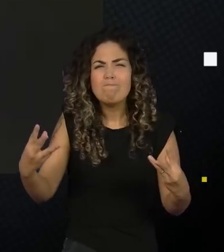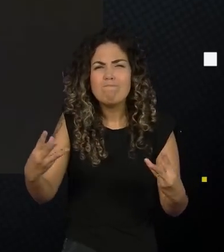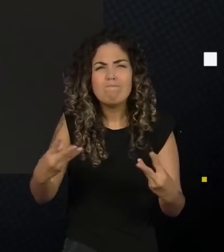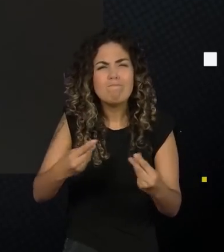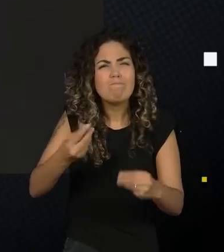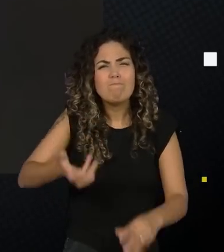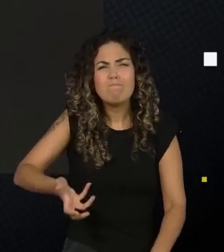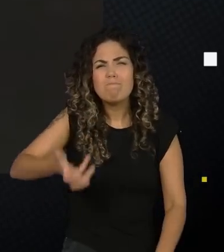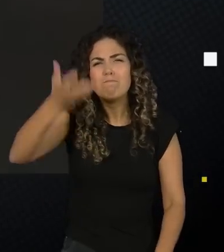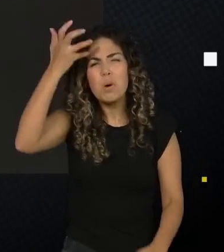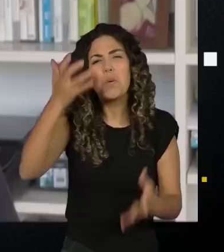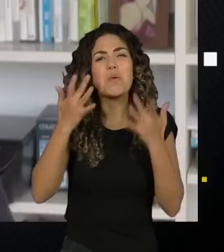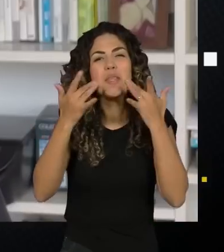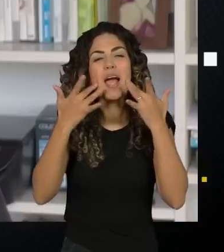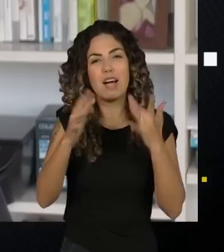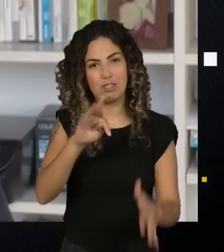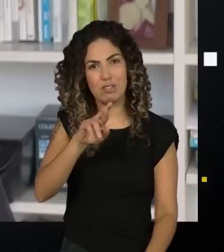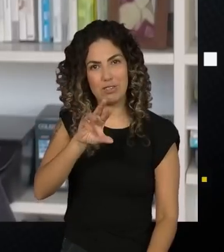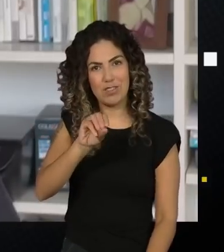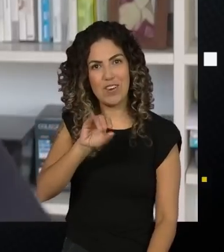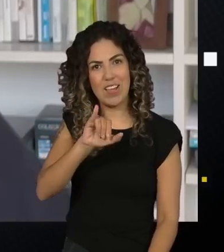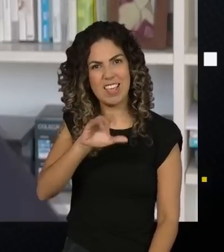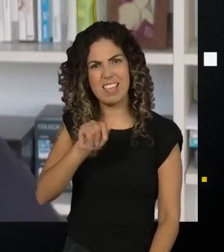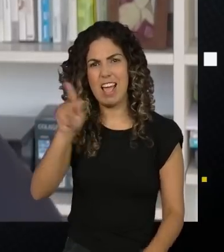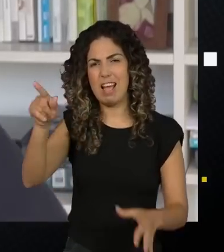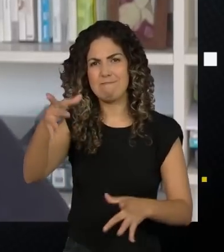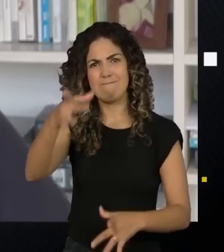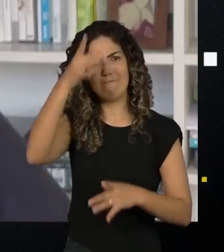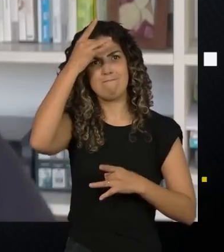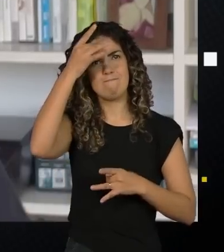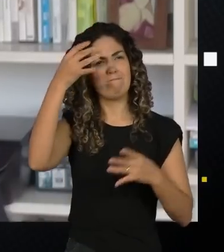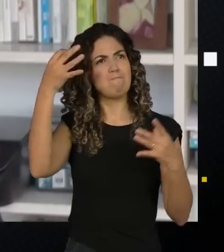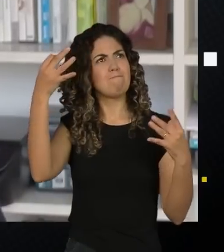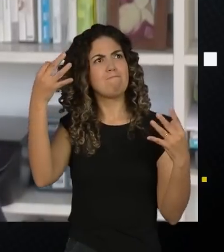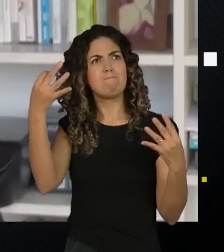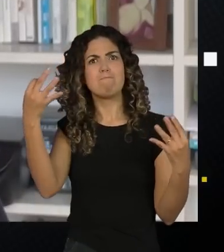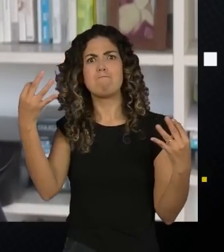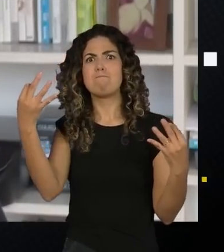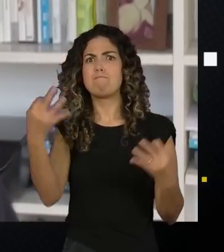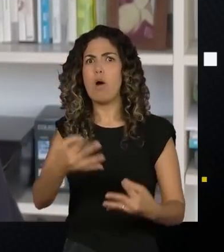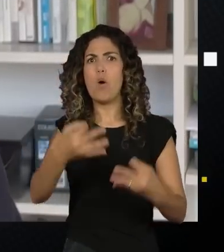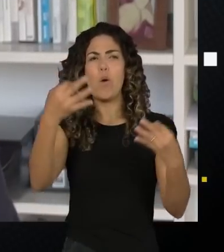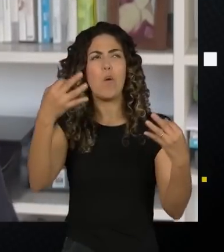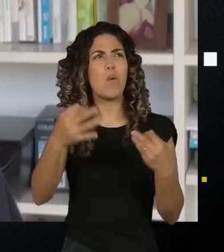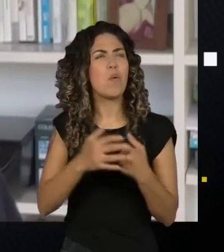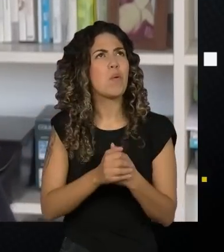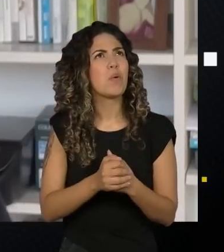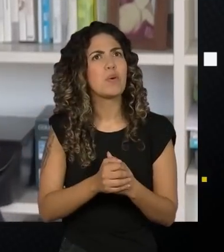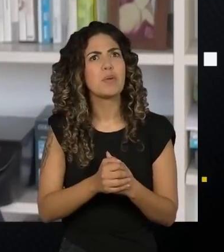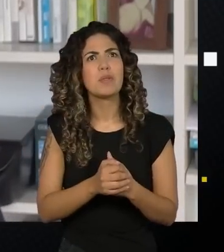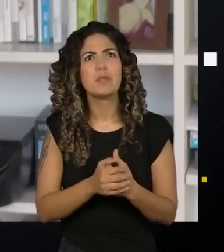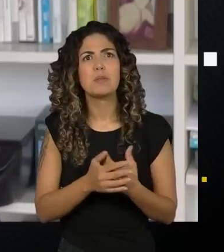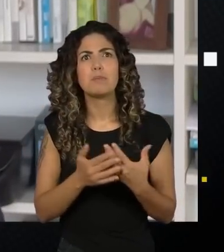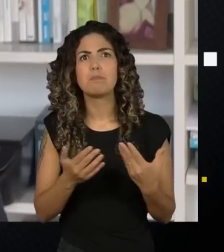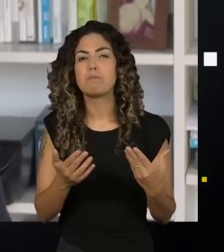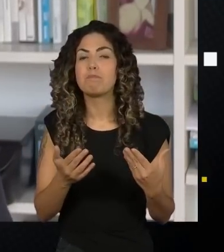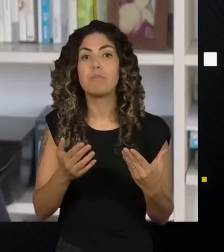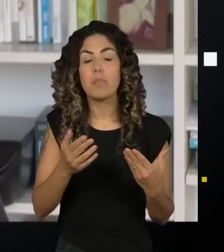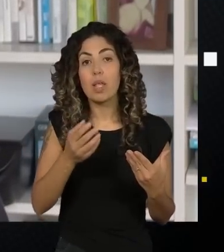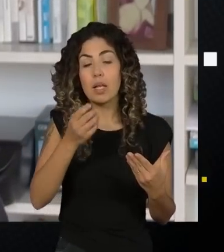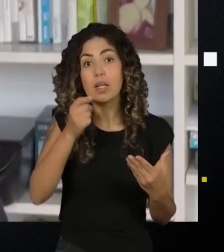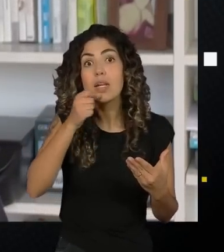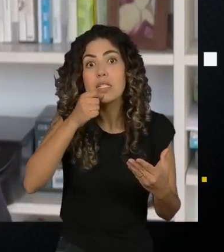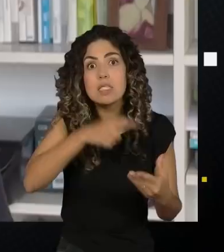Troia, de Eurípides. Já existe verbete, esse verbete assim, o feminino de